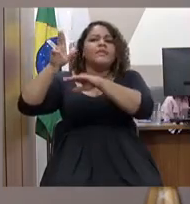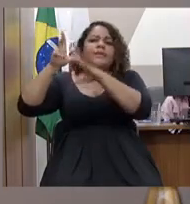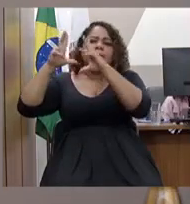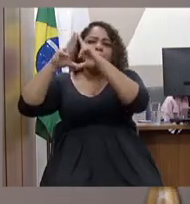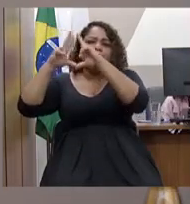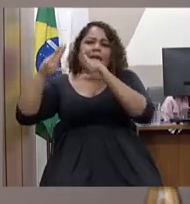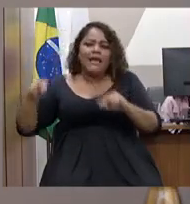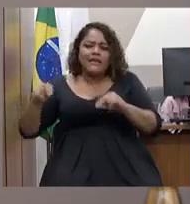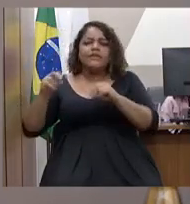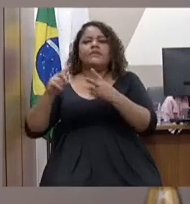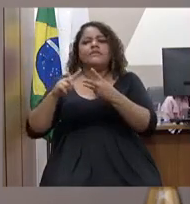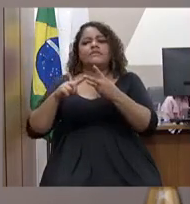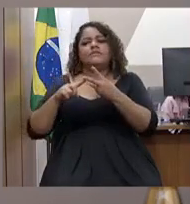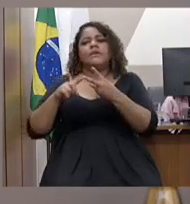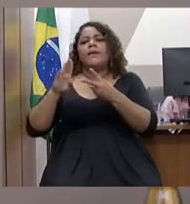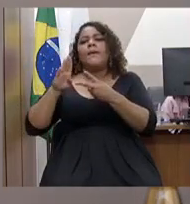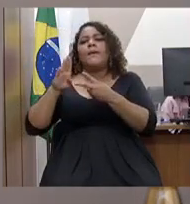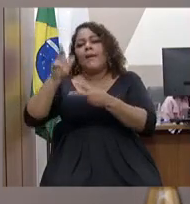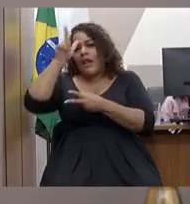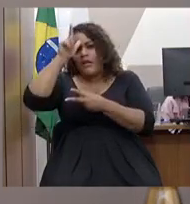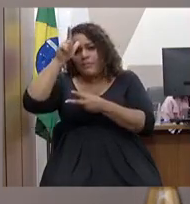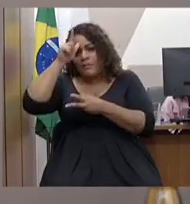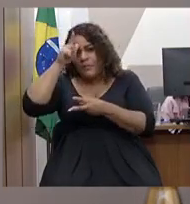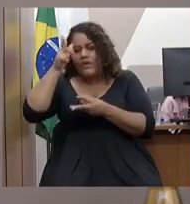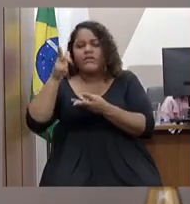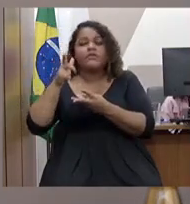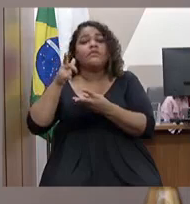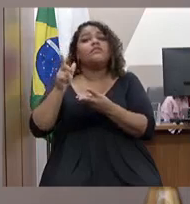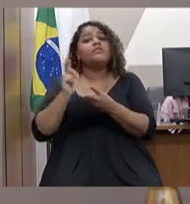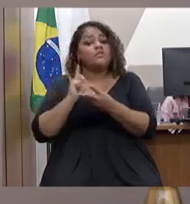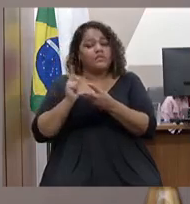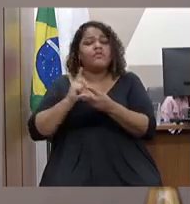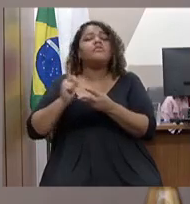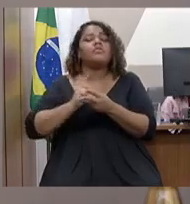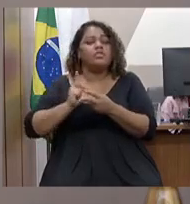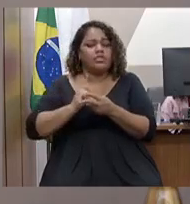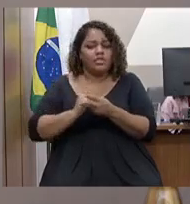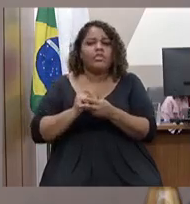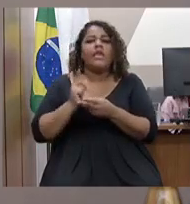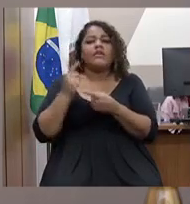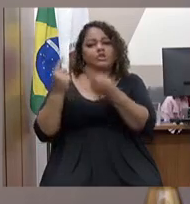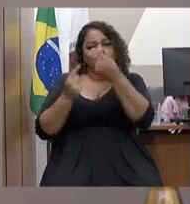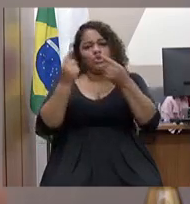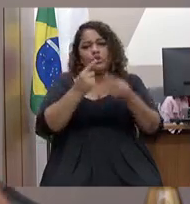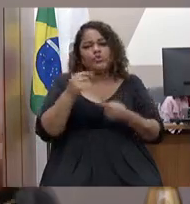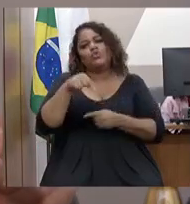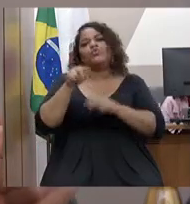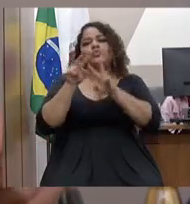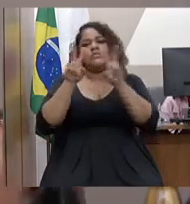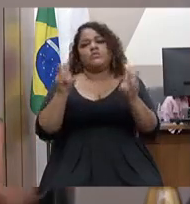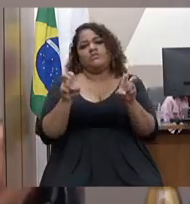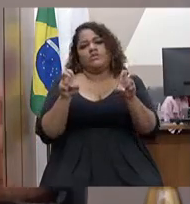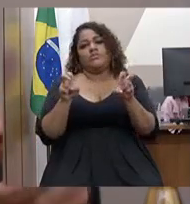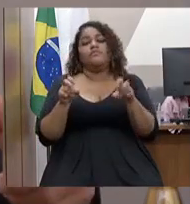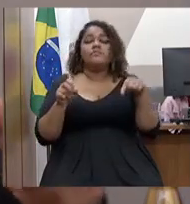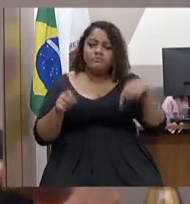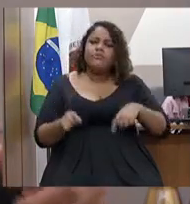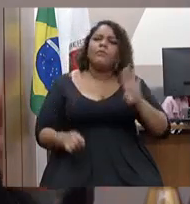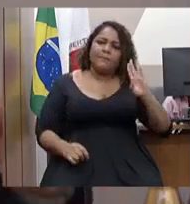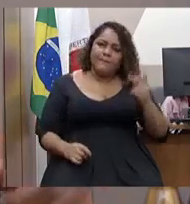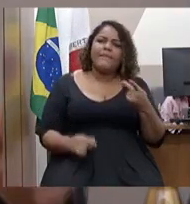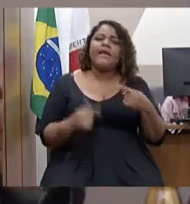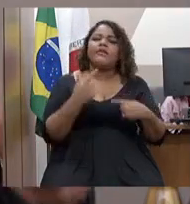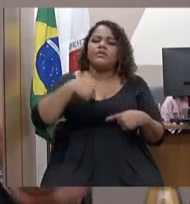a tem Moscou hoje as centrais O Sindicatos estão fazendo essa edição dos assistentes trabalho ou seja em Belo Horizonte nós também